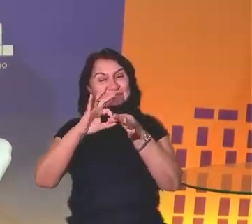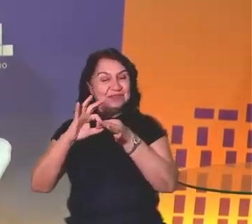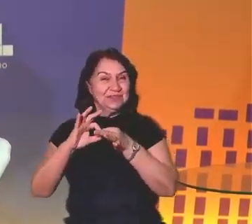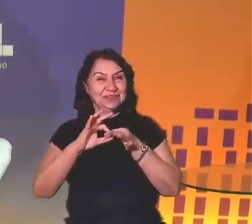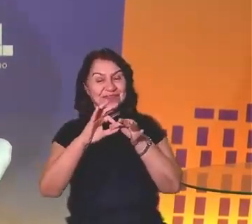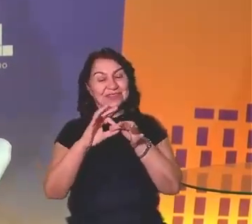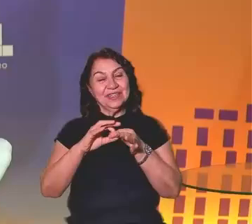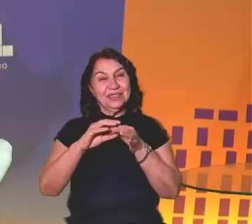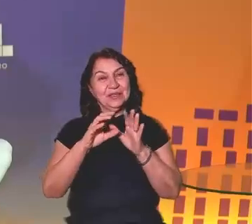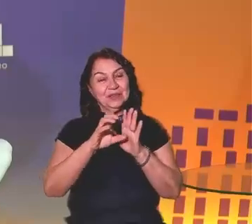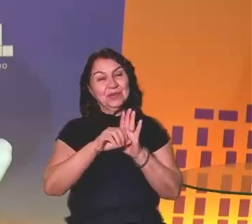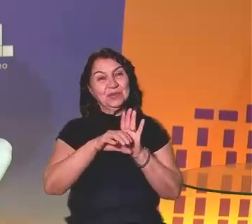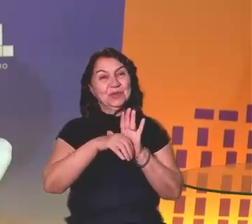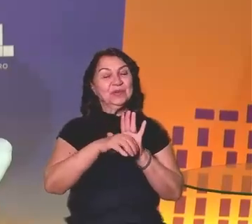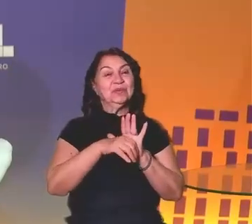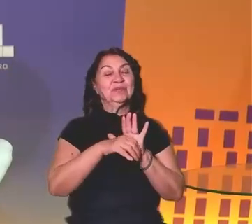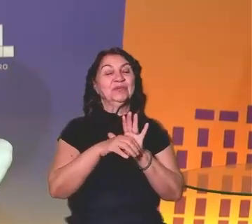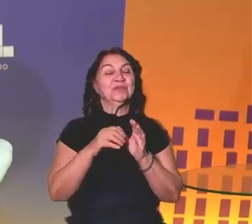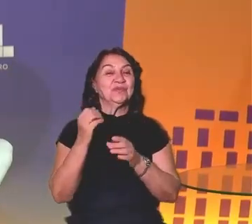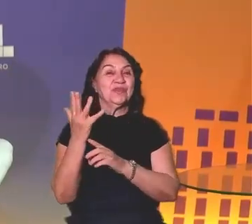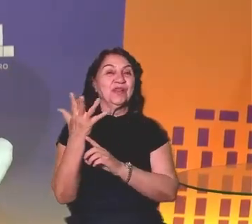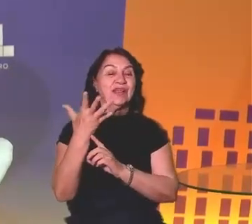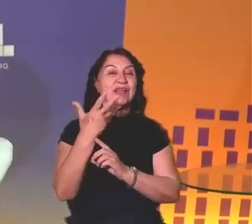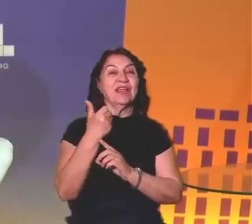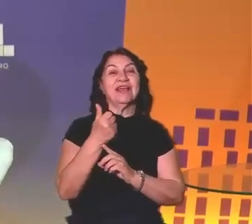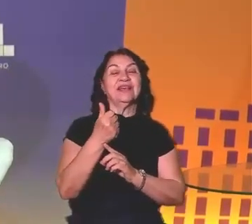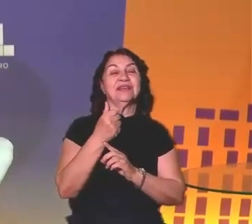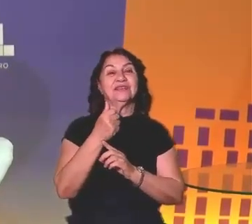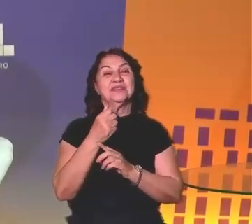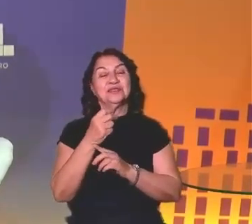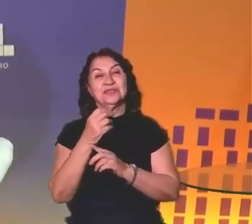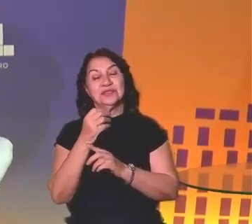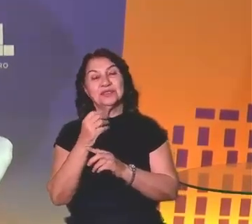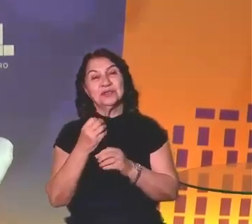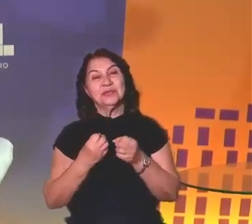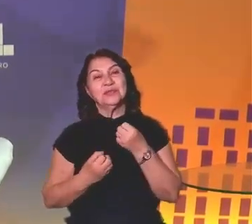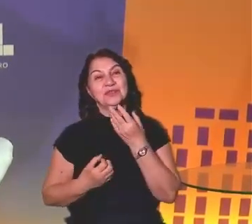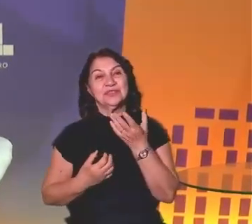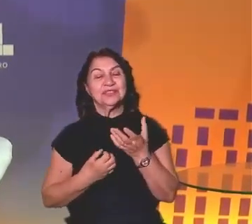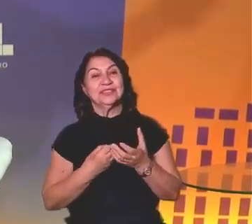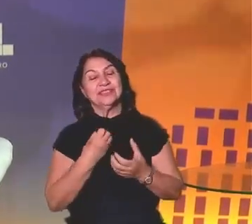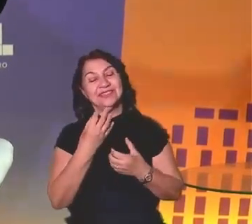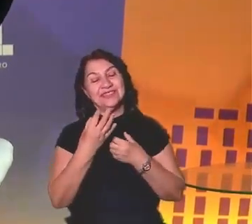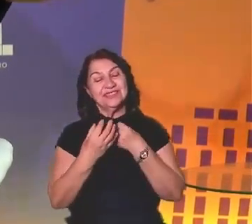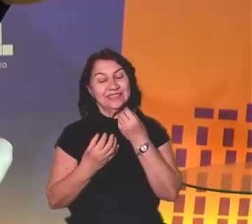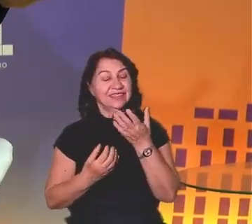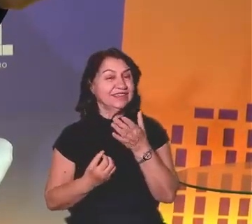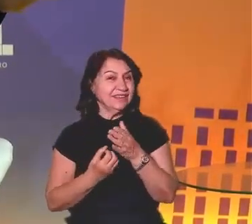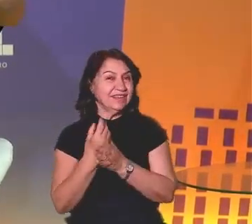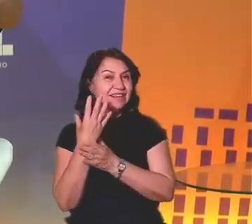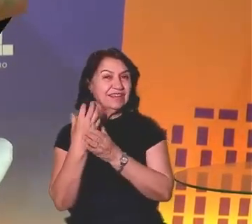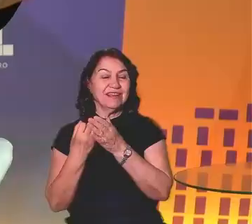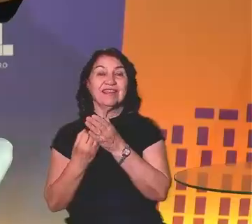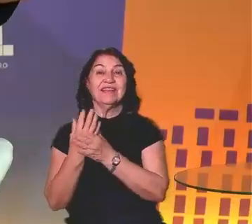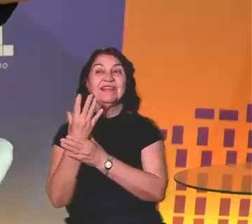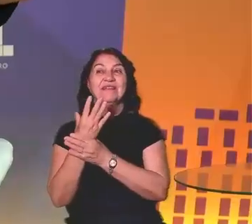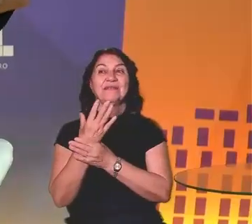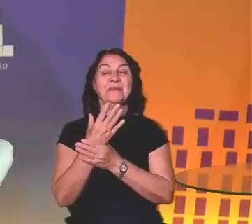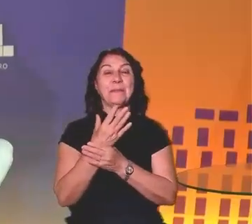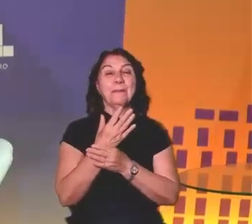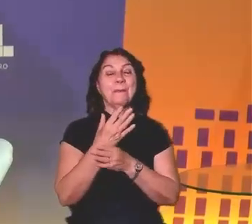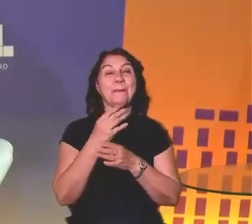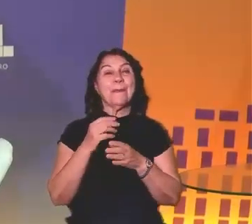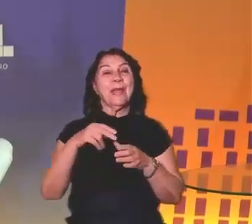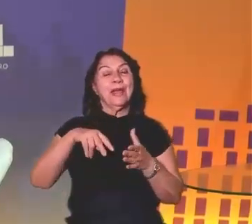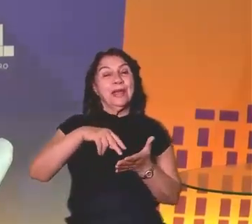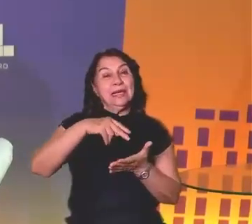a gente fala da arte, educação e da poesia, igual poesia, vem de poieses, do ato de criar. Então,